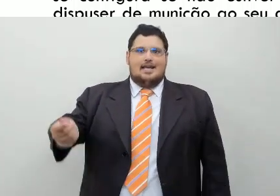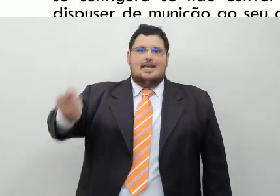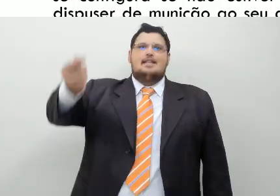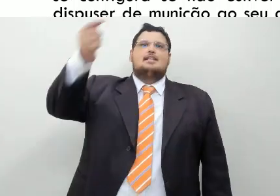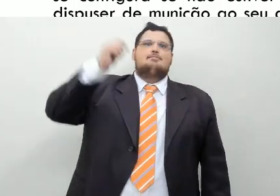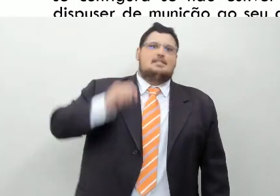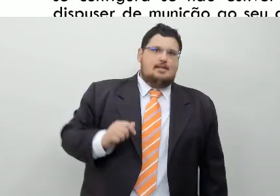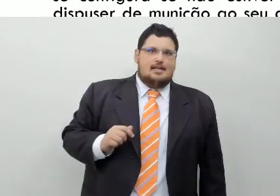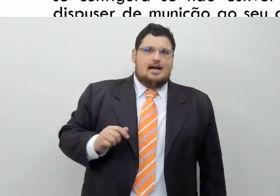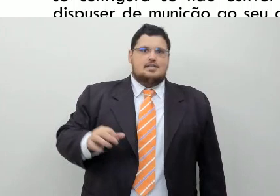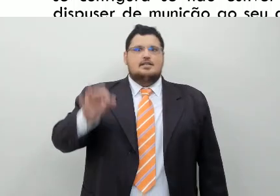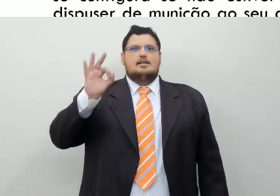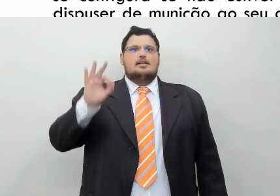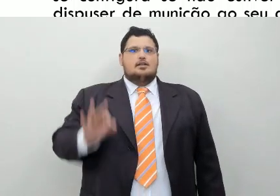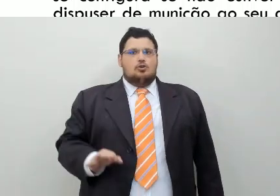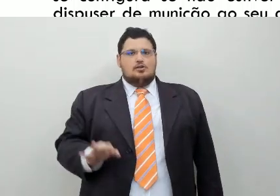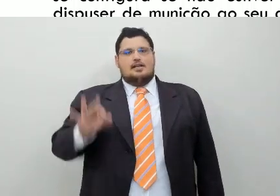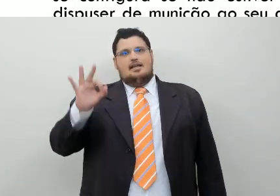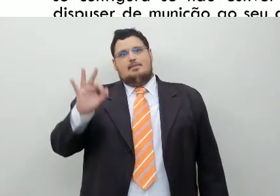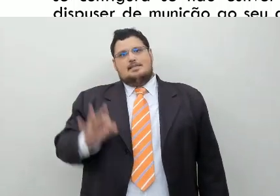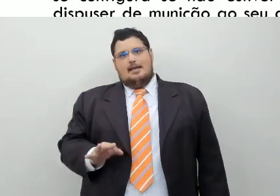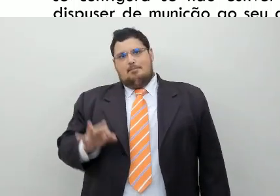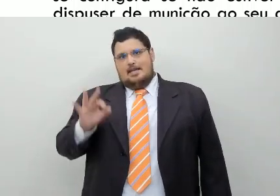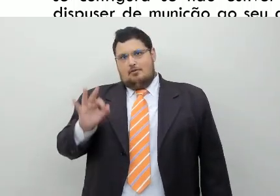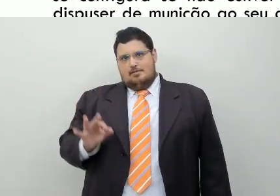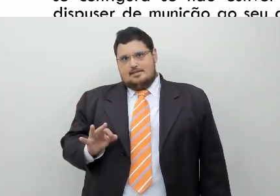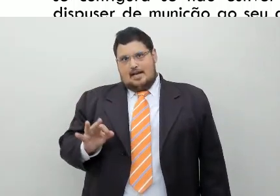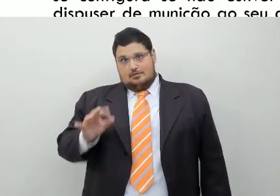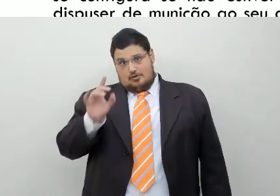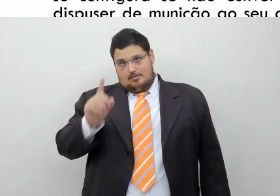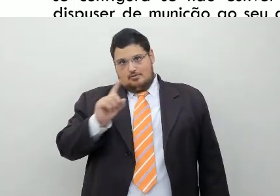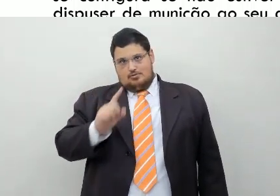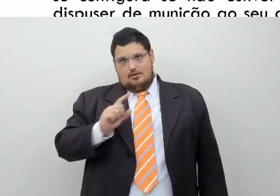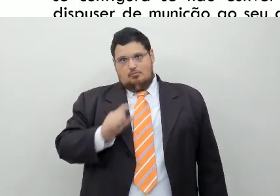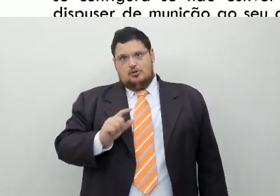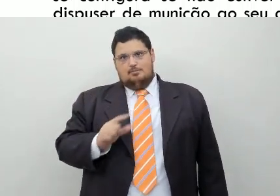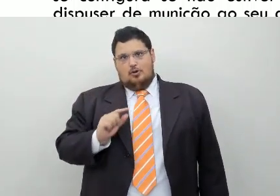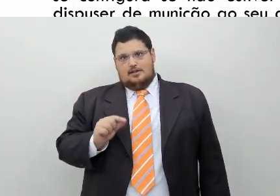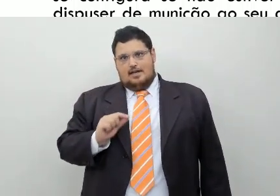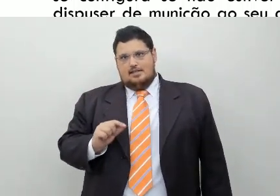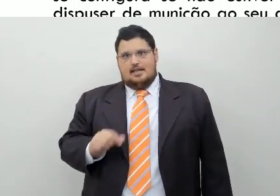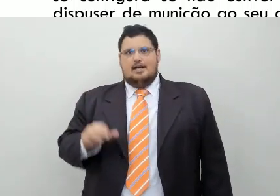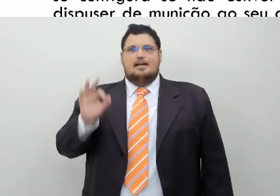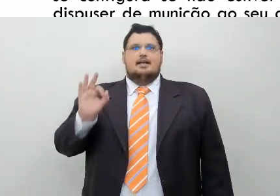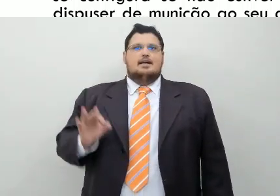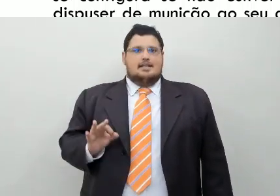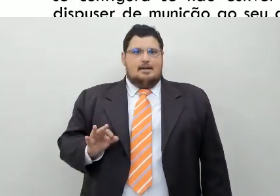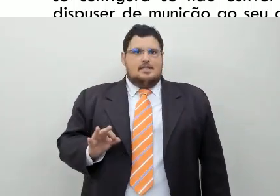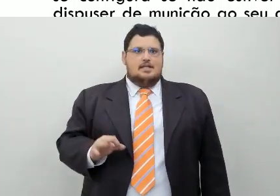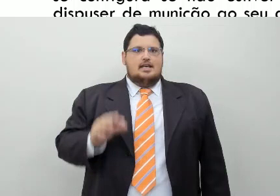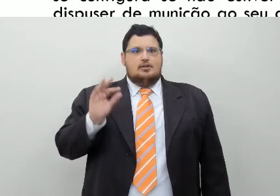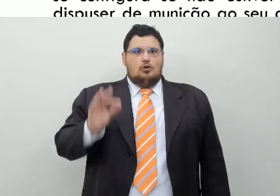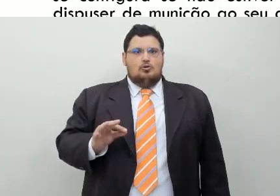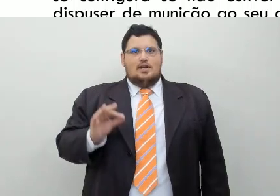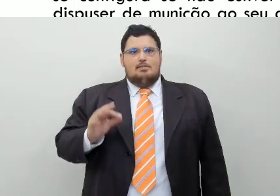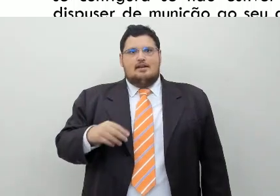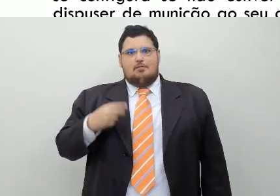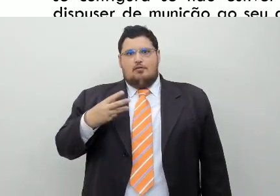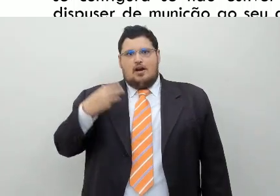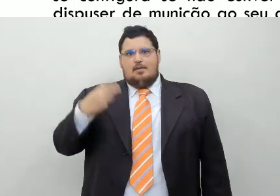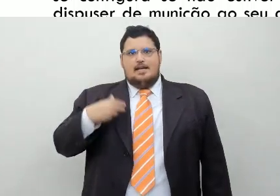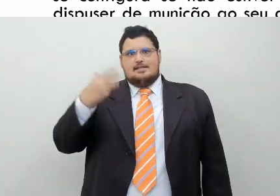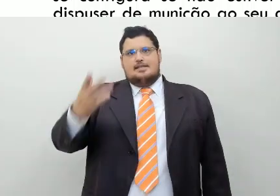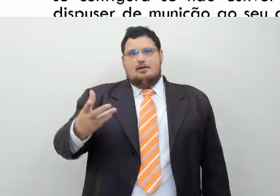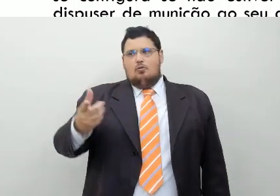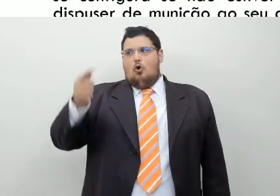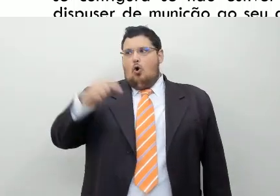a inadmissibilidade dos crimes de perigo abstrato. Isso aqui é uma discussão muito importante, tá? Na medida em que todo crime deve